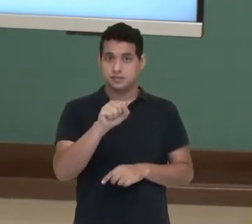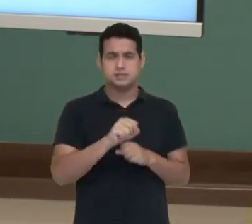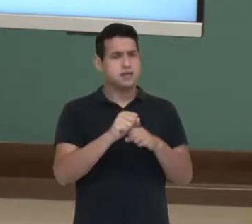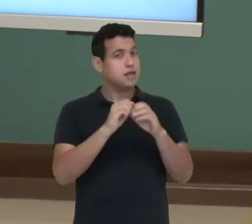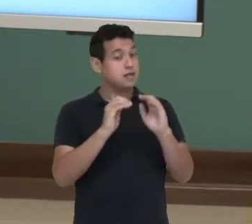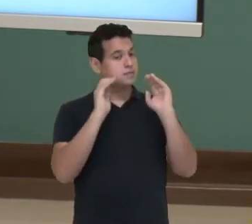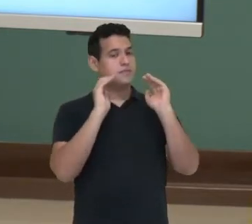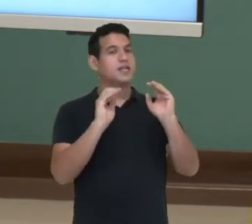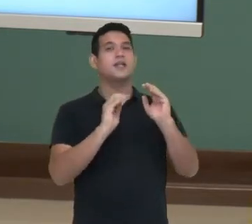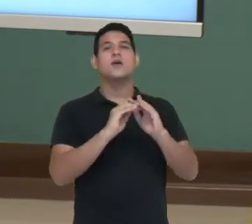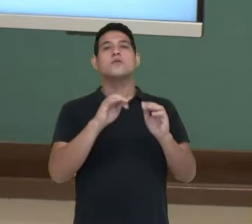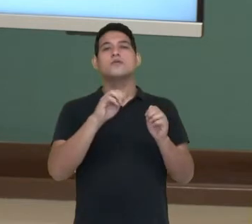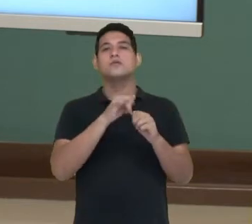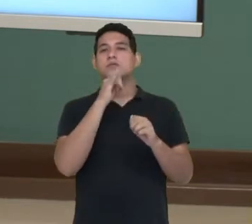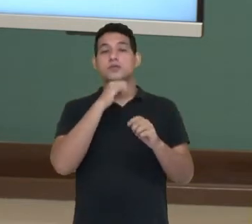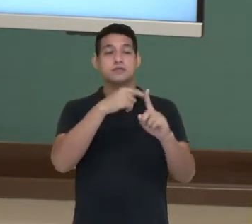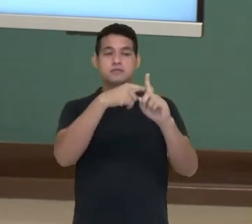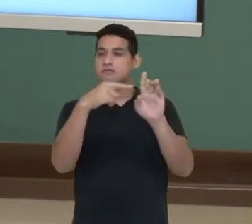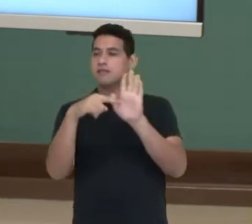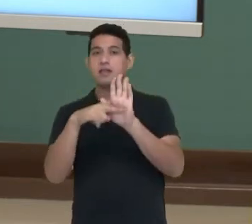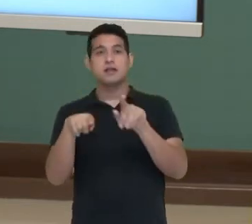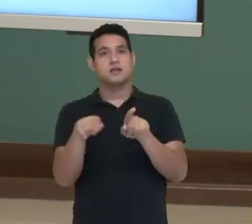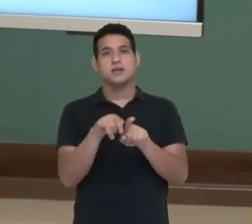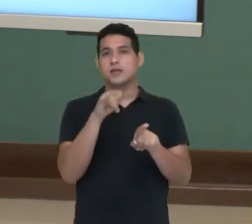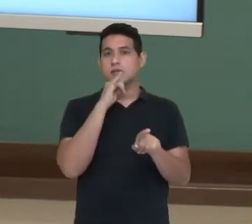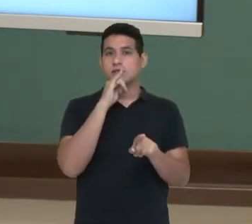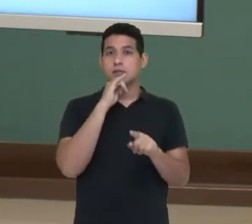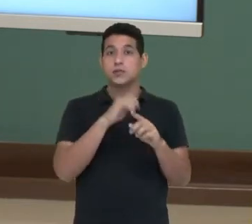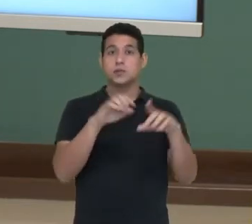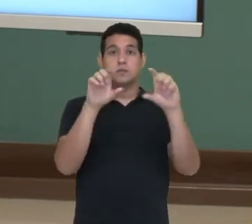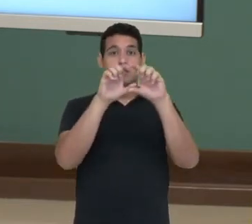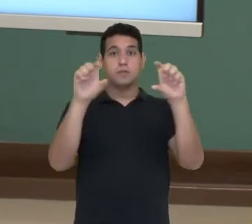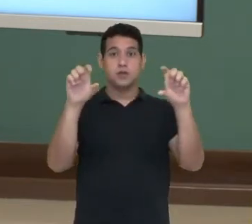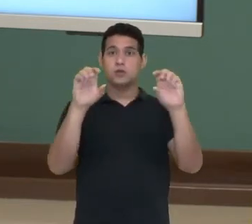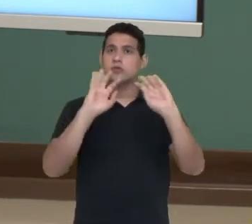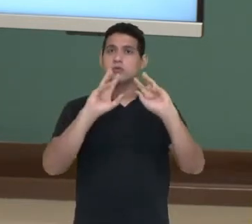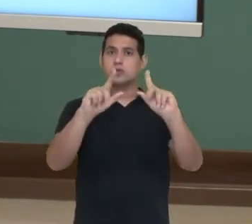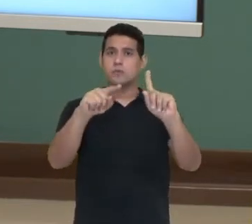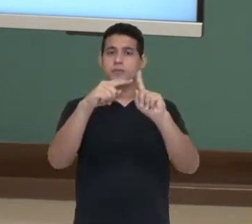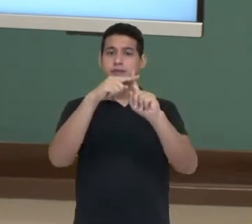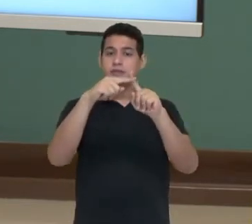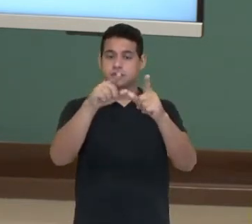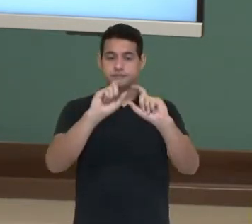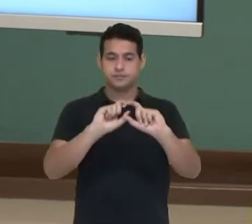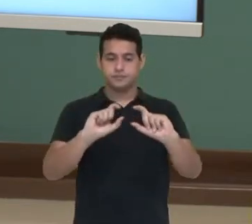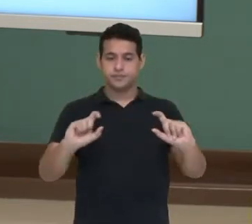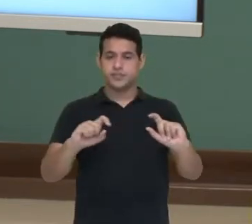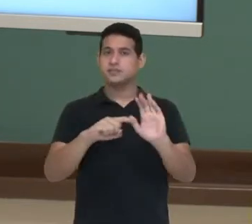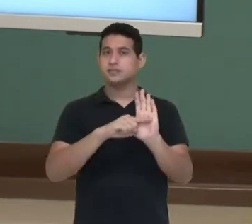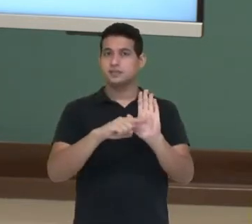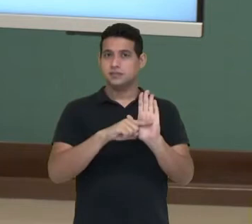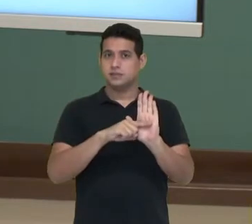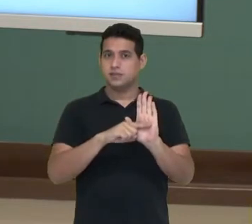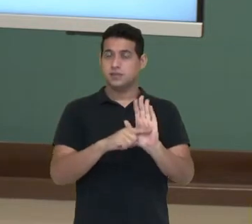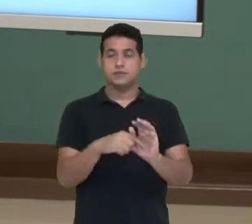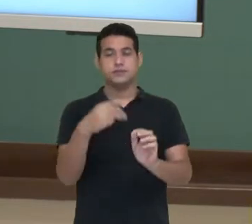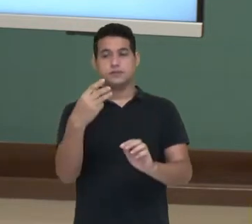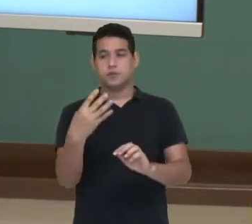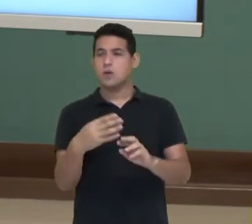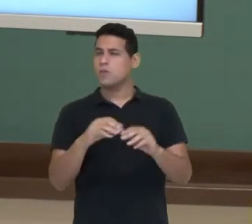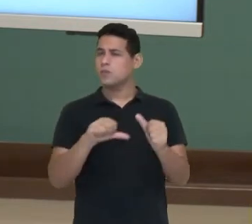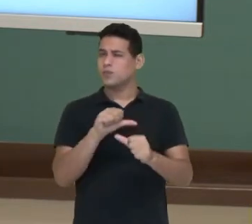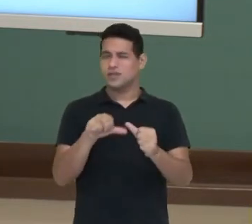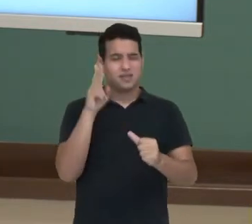primeiro quadrante, todo mundo é positivo, no terceiro, todo mundo é negativo. E no segundo e no quarto, se invertem os sinais. Deu para dar